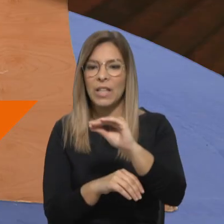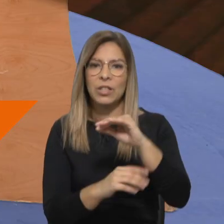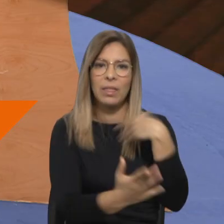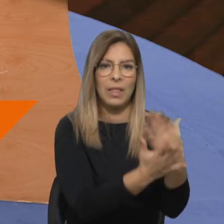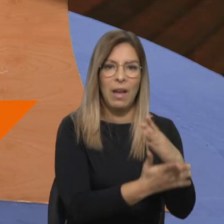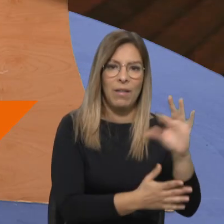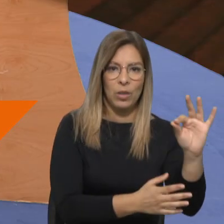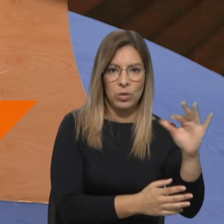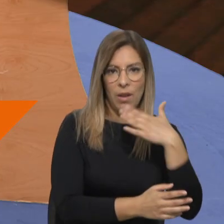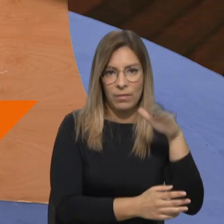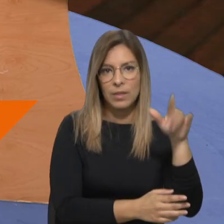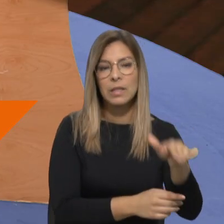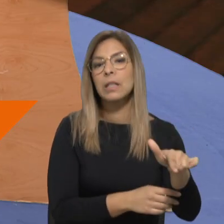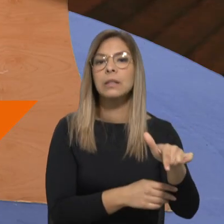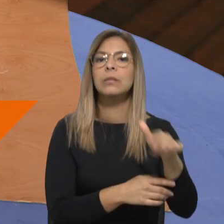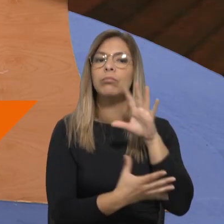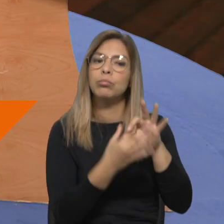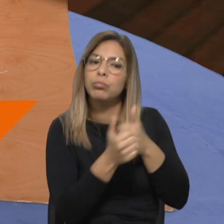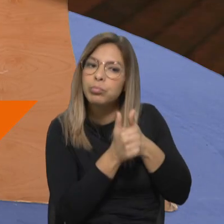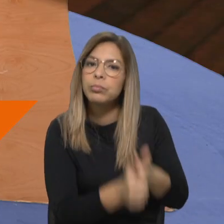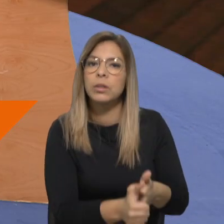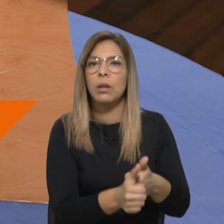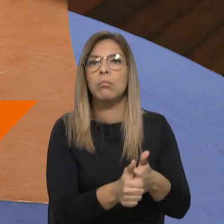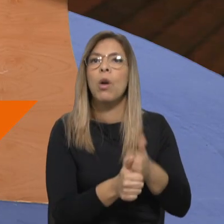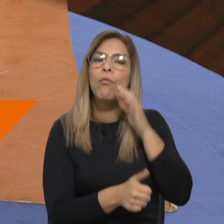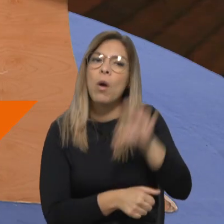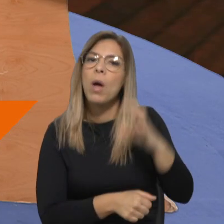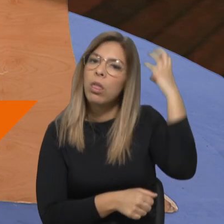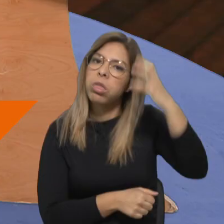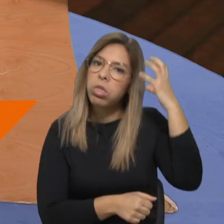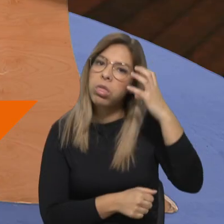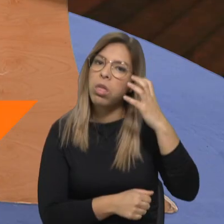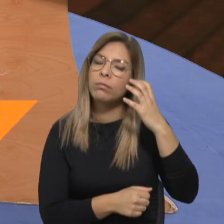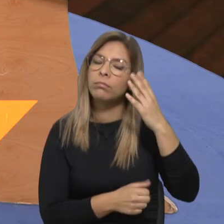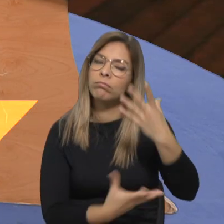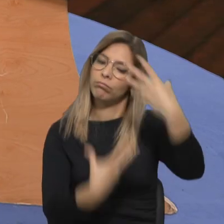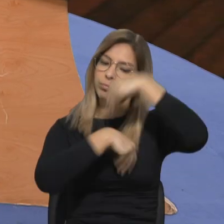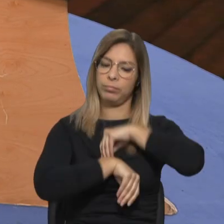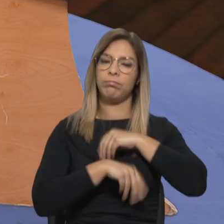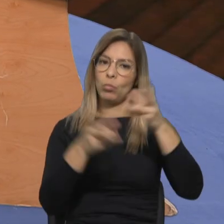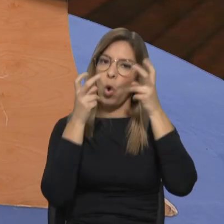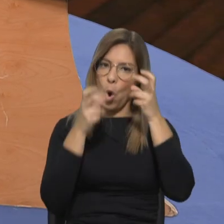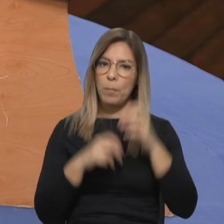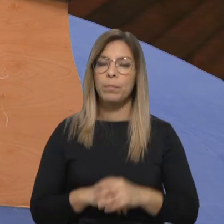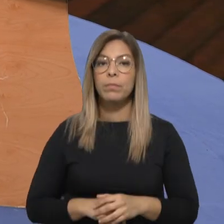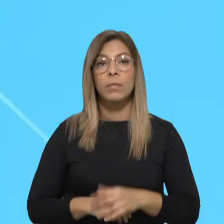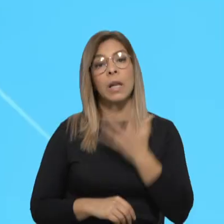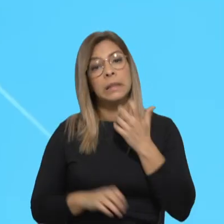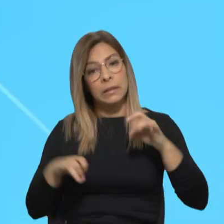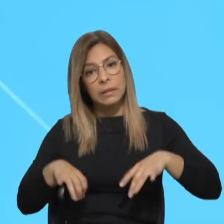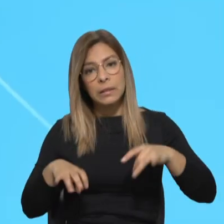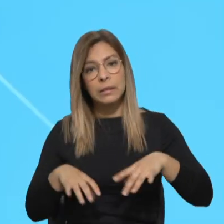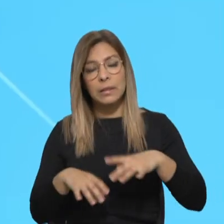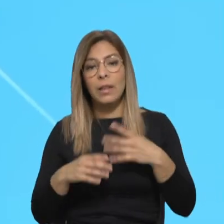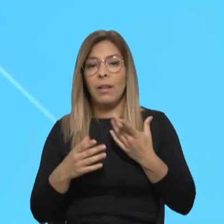poderem trabalhar todos estes conhecimentos e estas competências de uma forma lúdica. Uma forma, de facto, de continuar a prevenir e a combater estes casos de